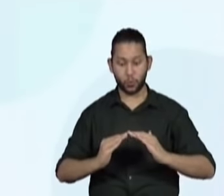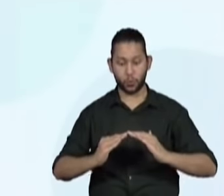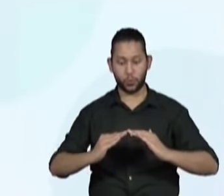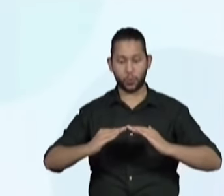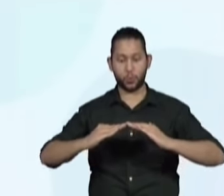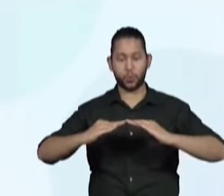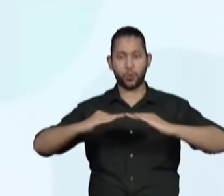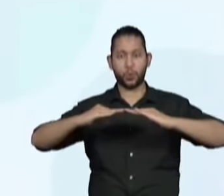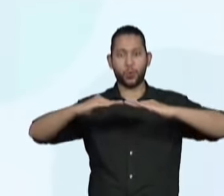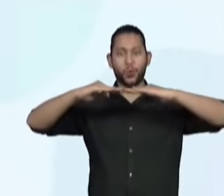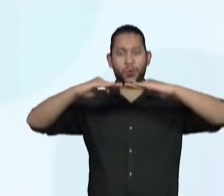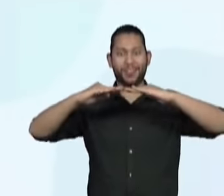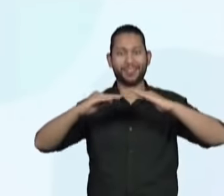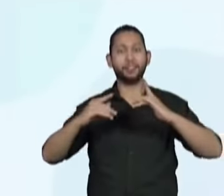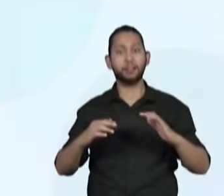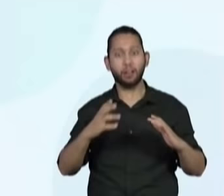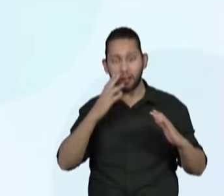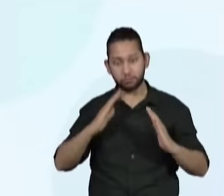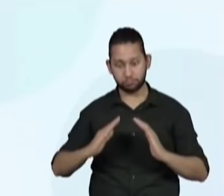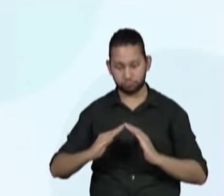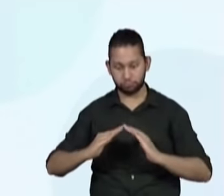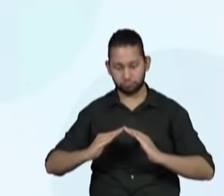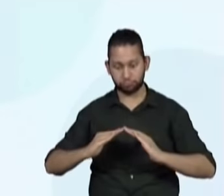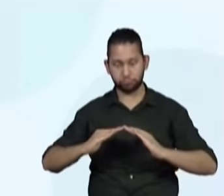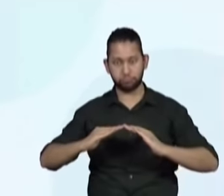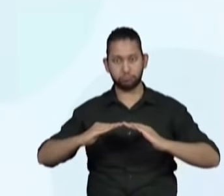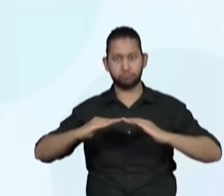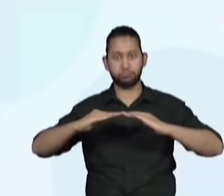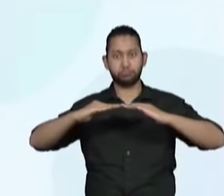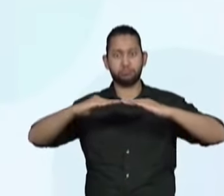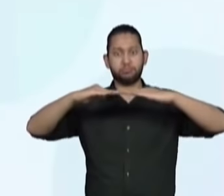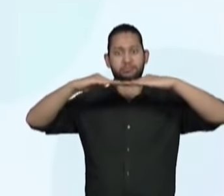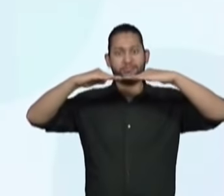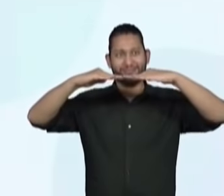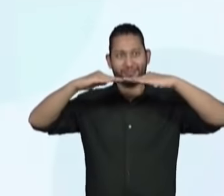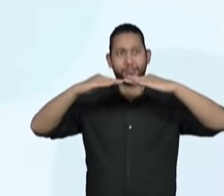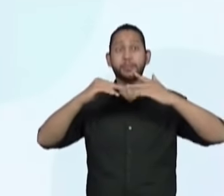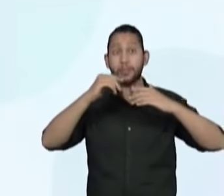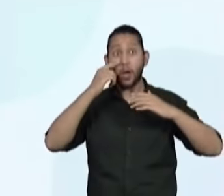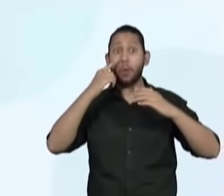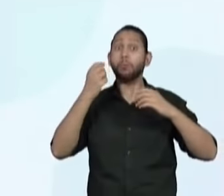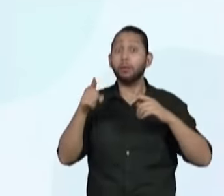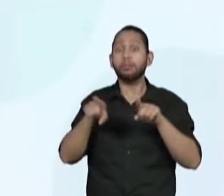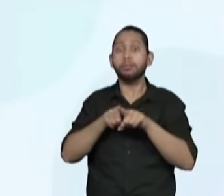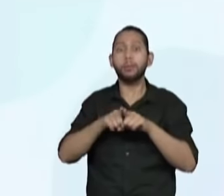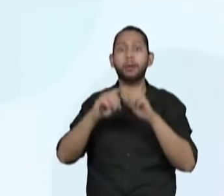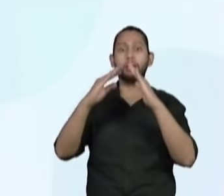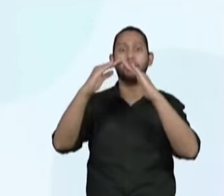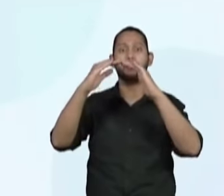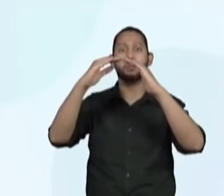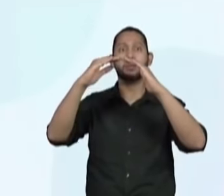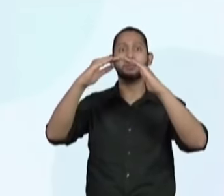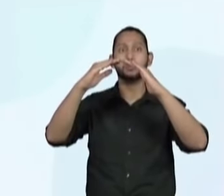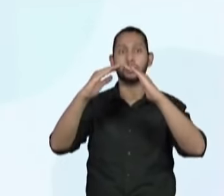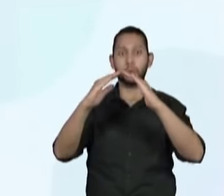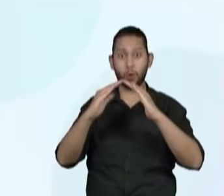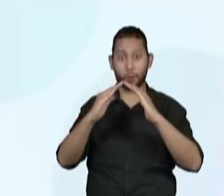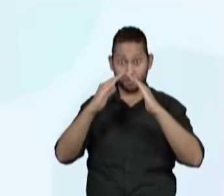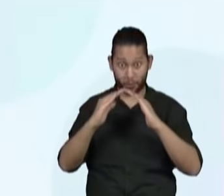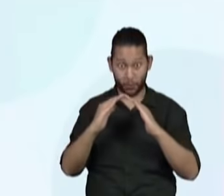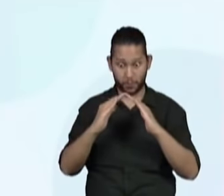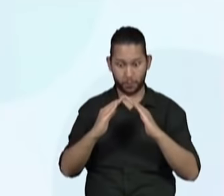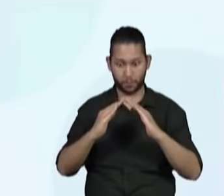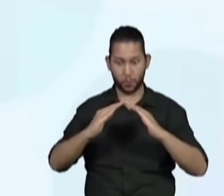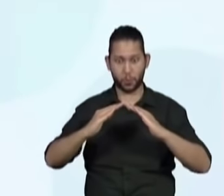uma forma abaulada menor, certo? Então, da primeira para a última figura, a gente consegue observar isso bem